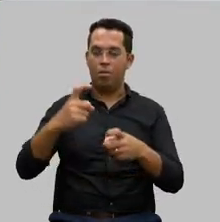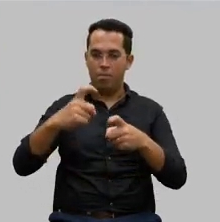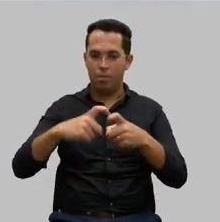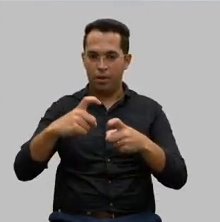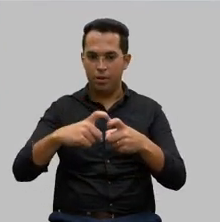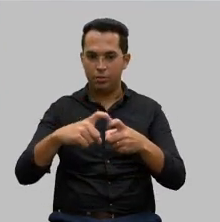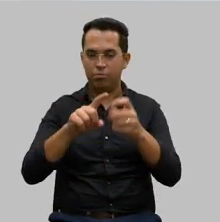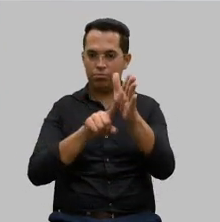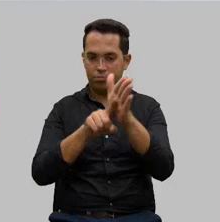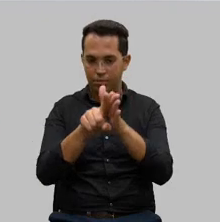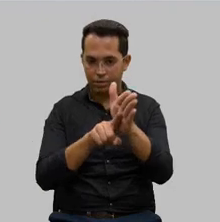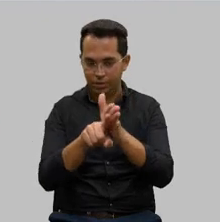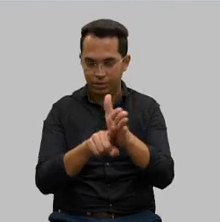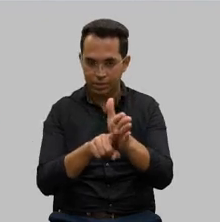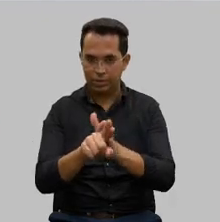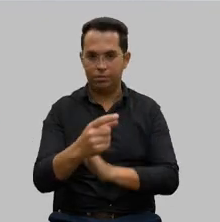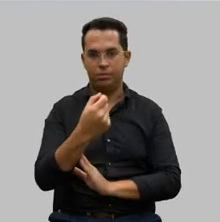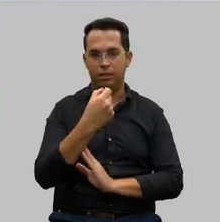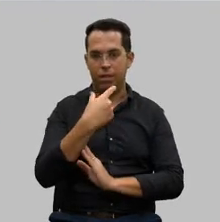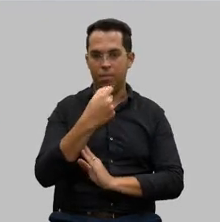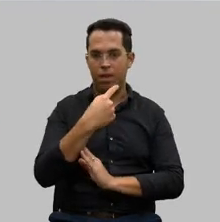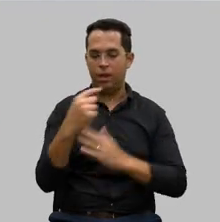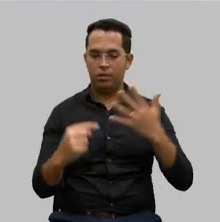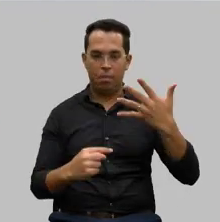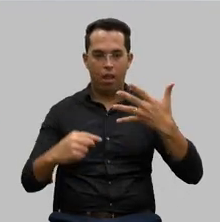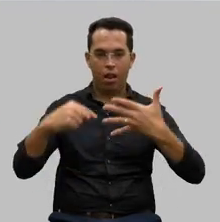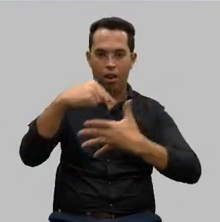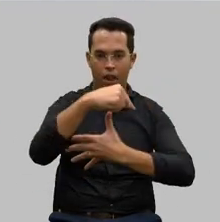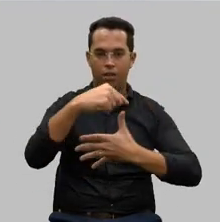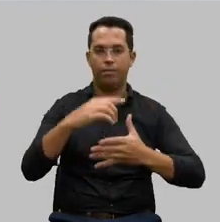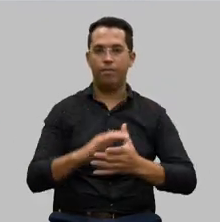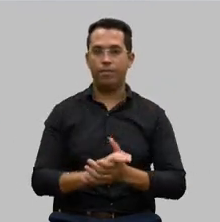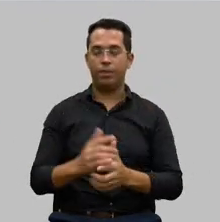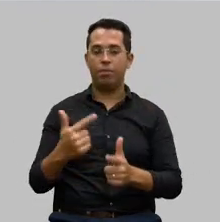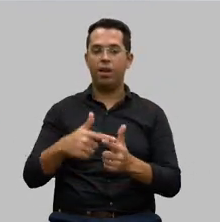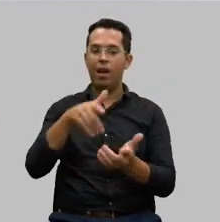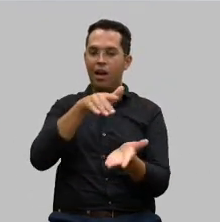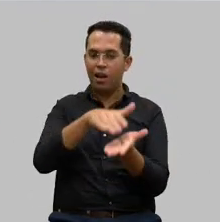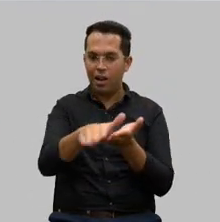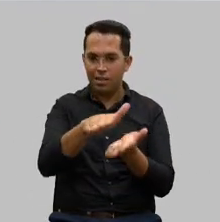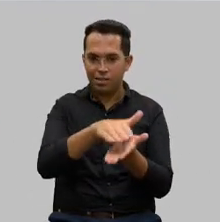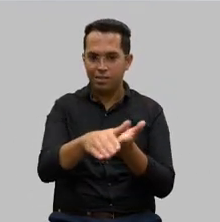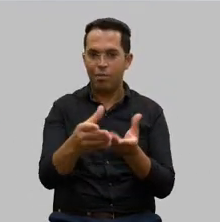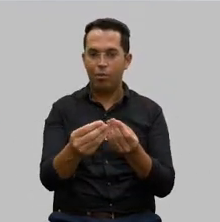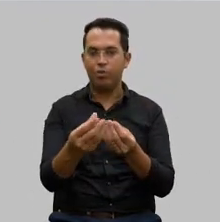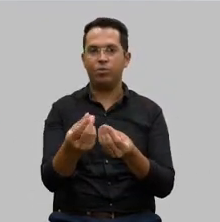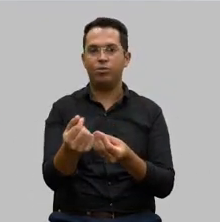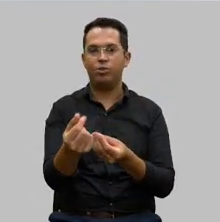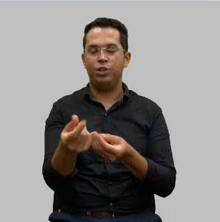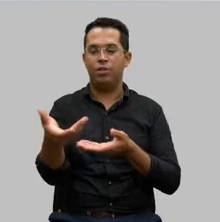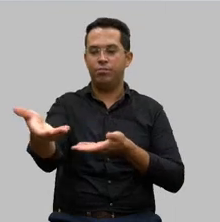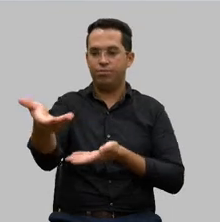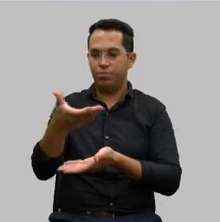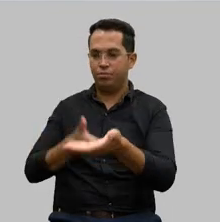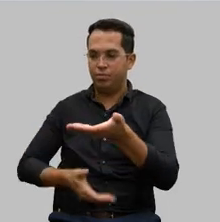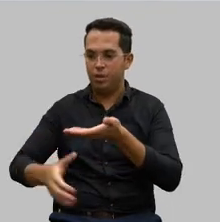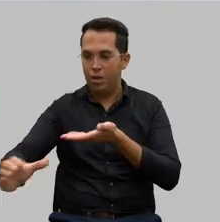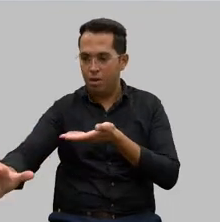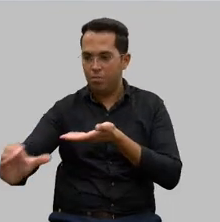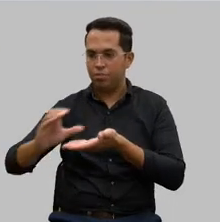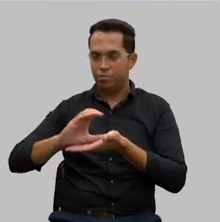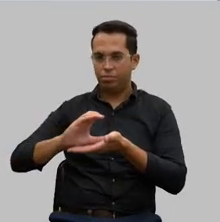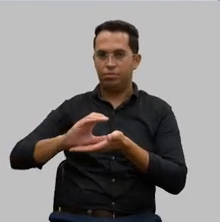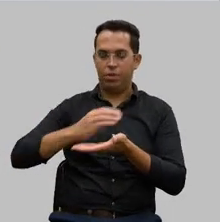pode voltar o que é há muito é impostos e menos uma troca